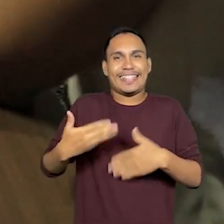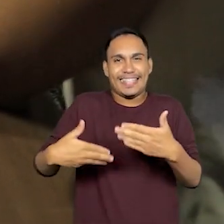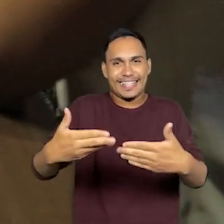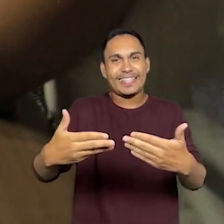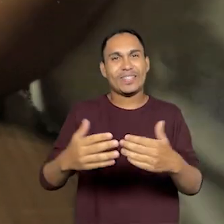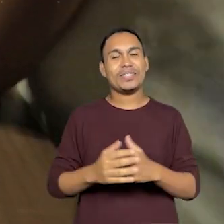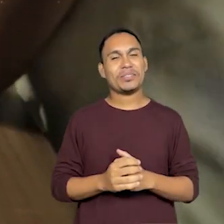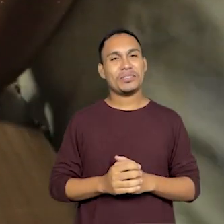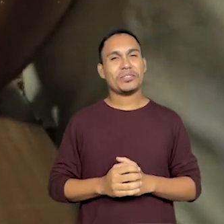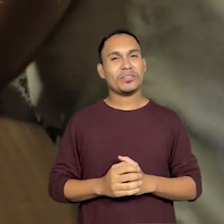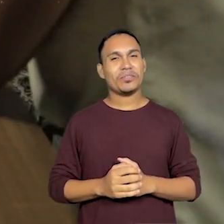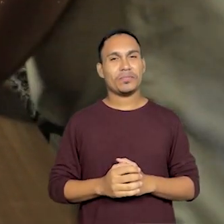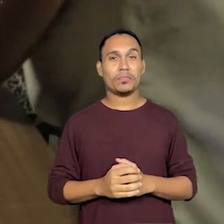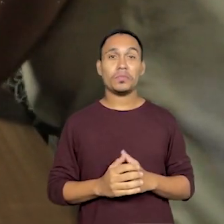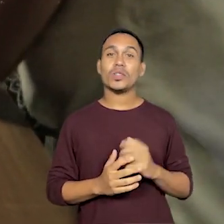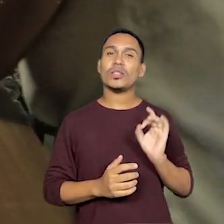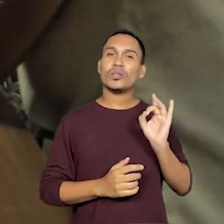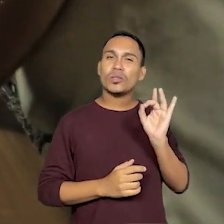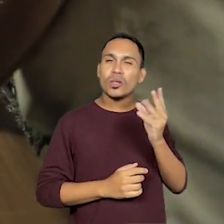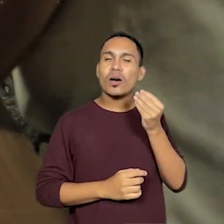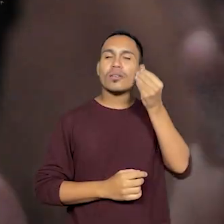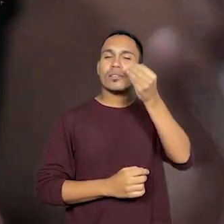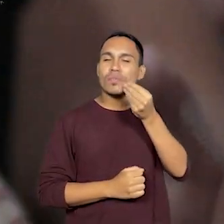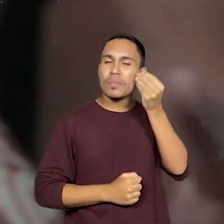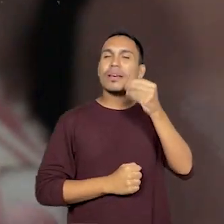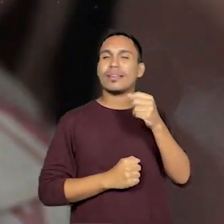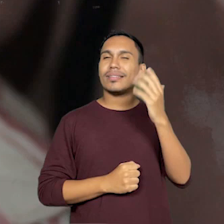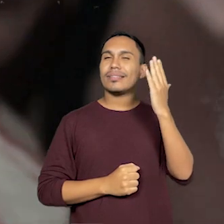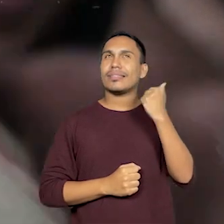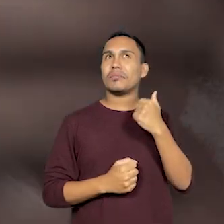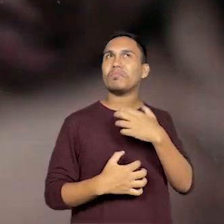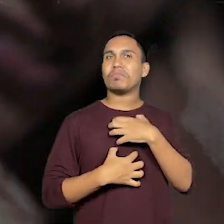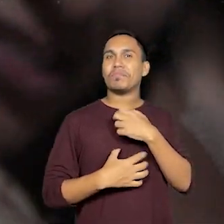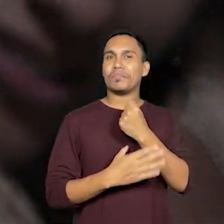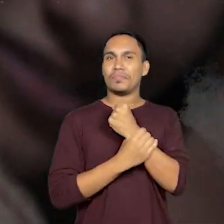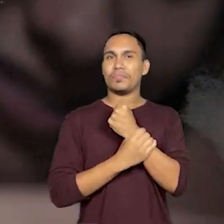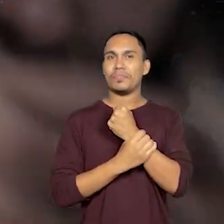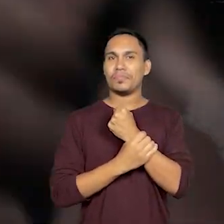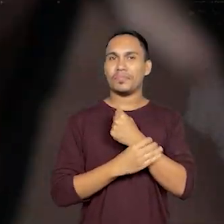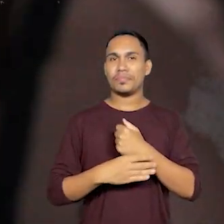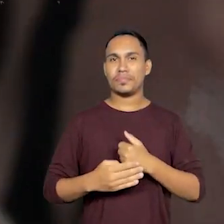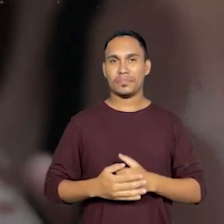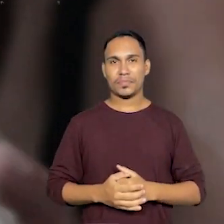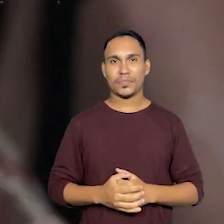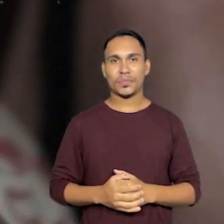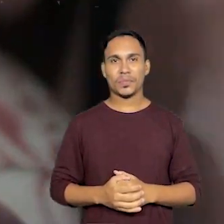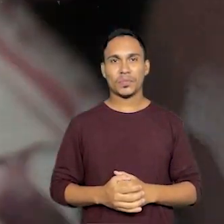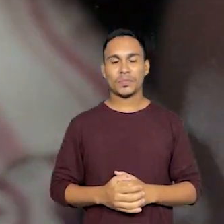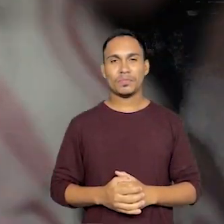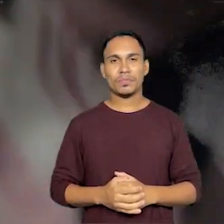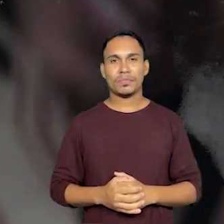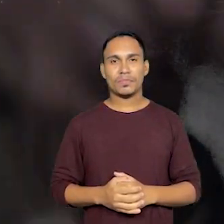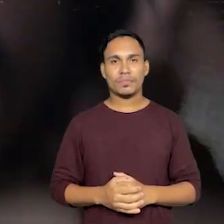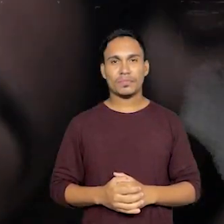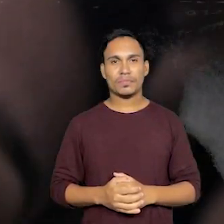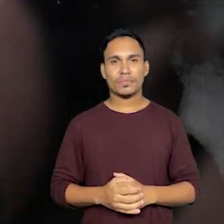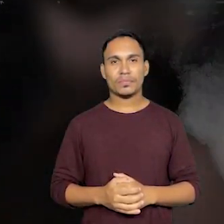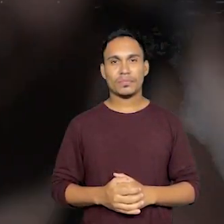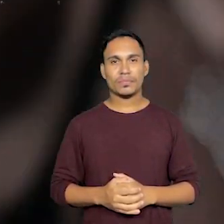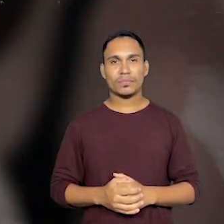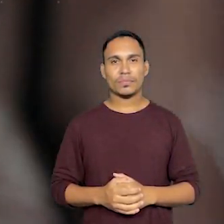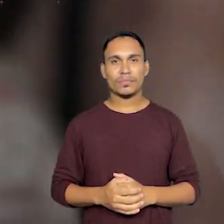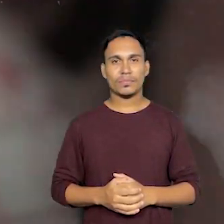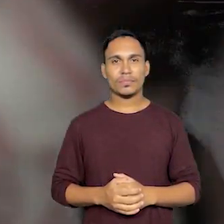Eu acho não, que a gente só vai saber experimentando. O quarteto está amontoado e de olhos fechados. Balançam os corpos para as